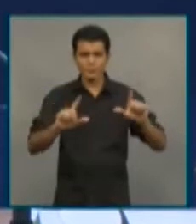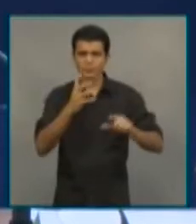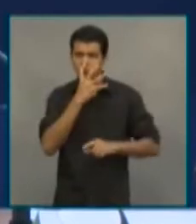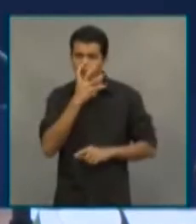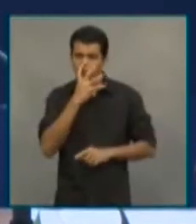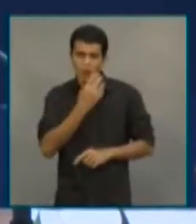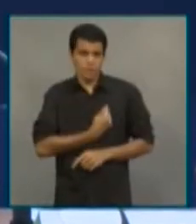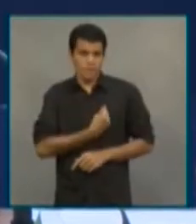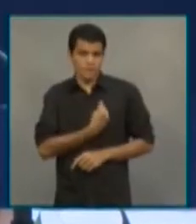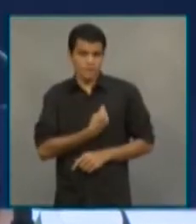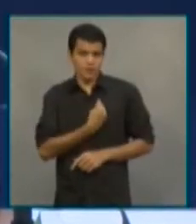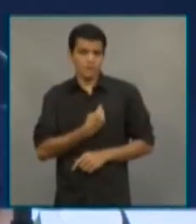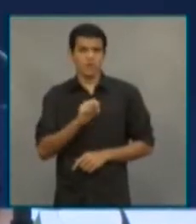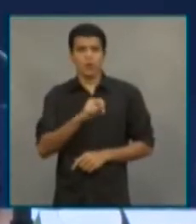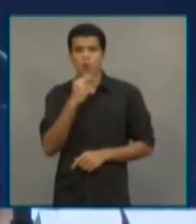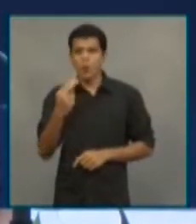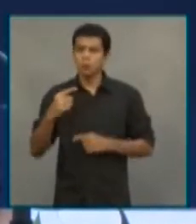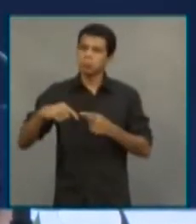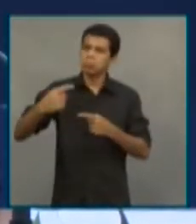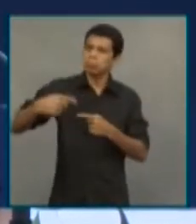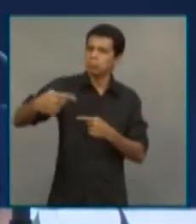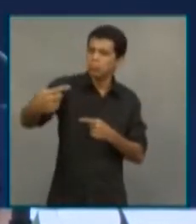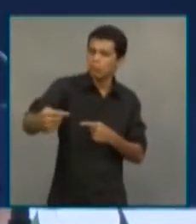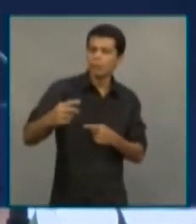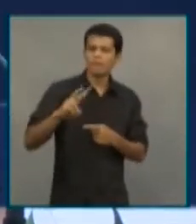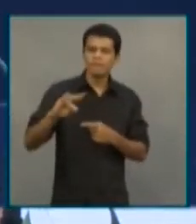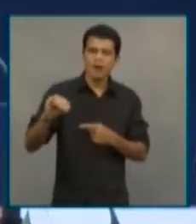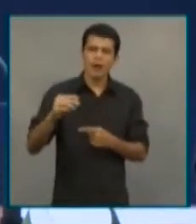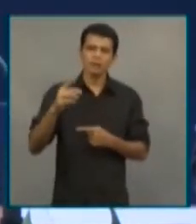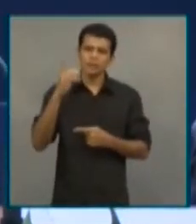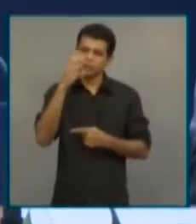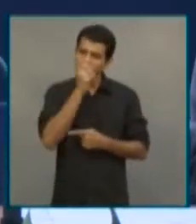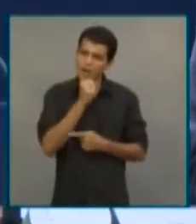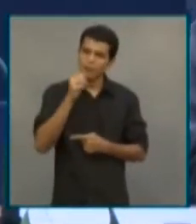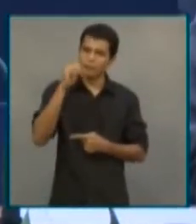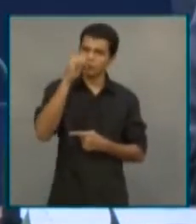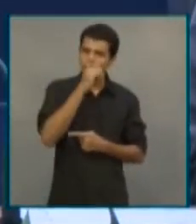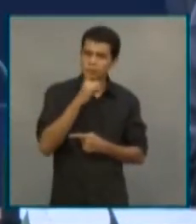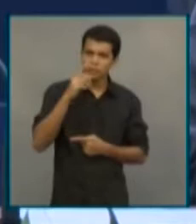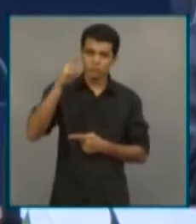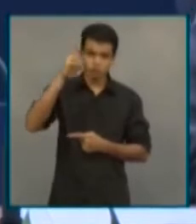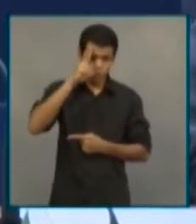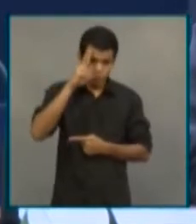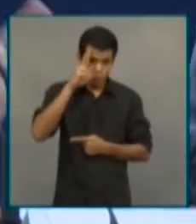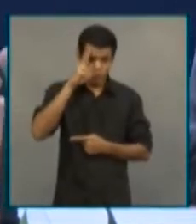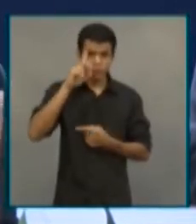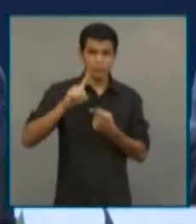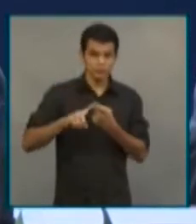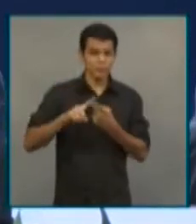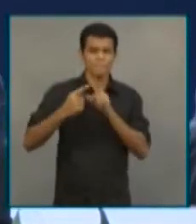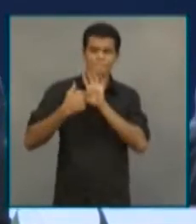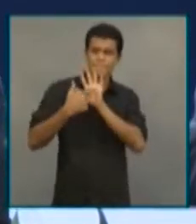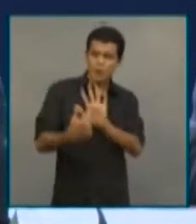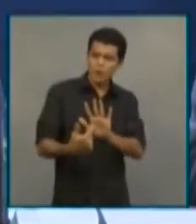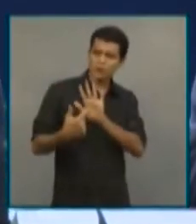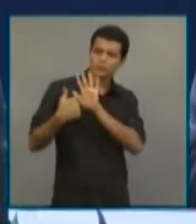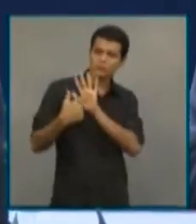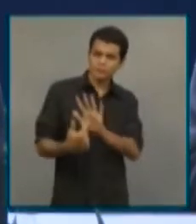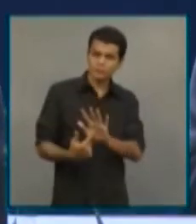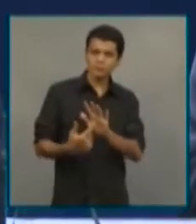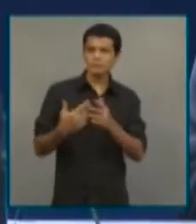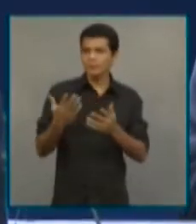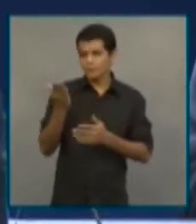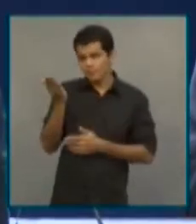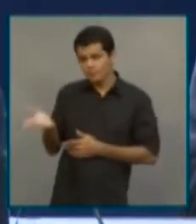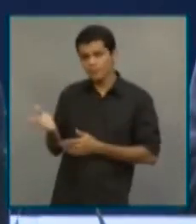vivo ou nas reprises este debate, que nós aqui, pela inspiração do deputado Aldique